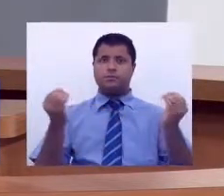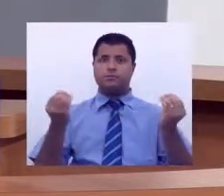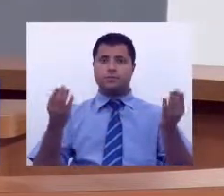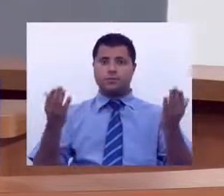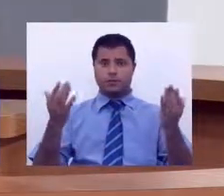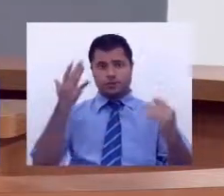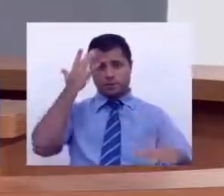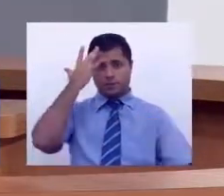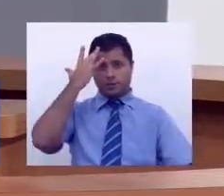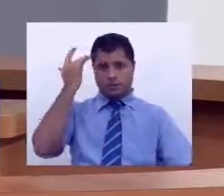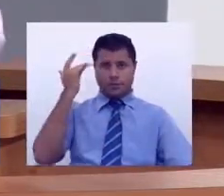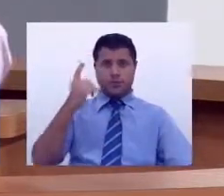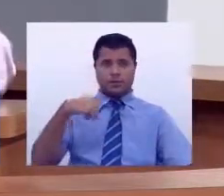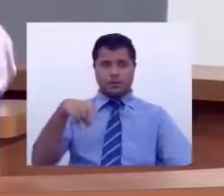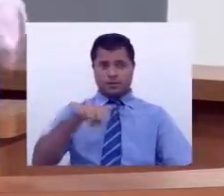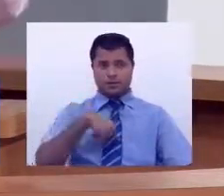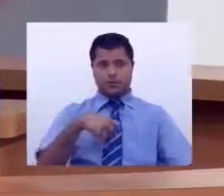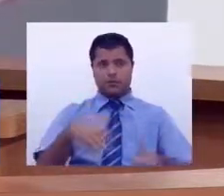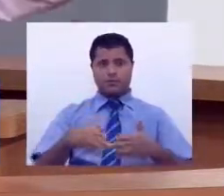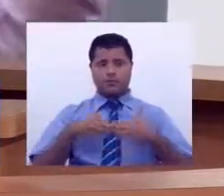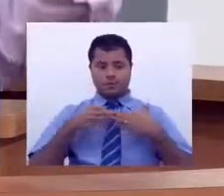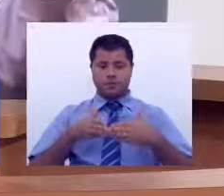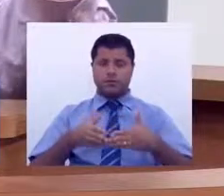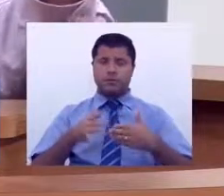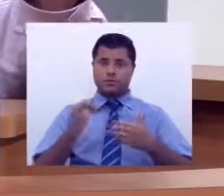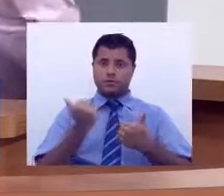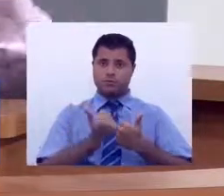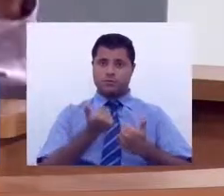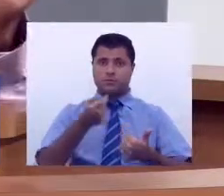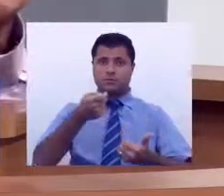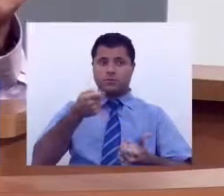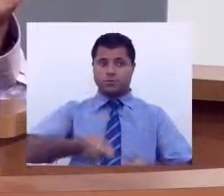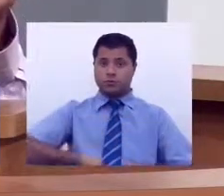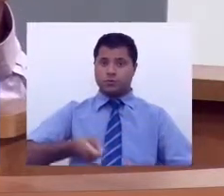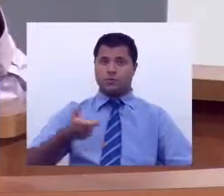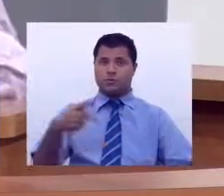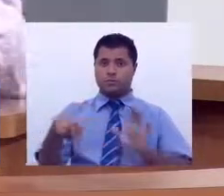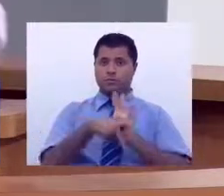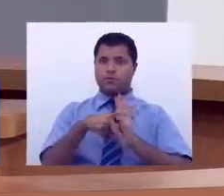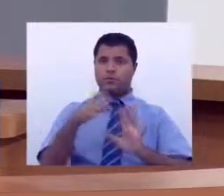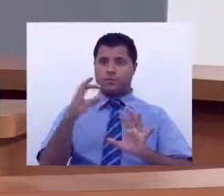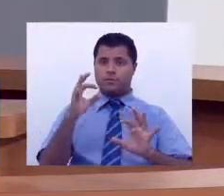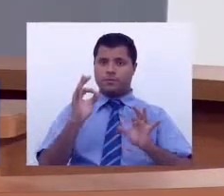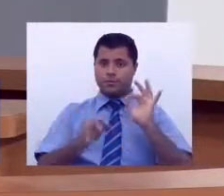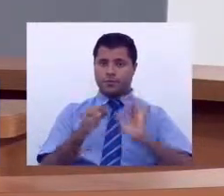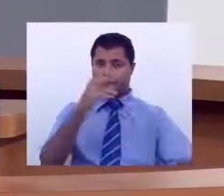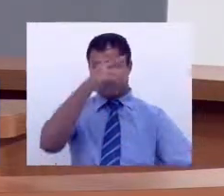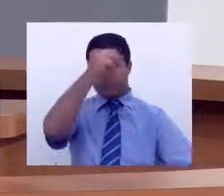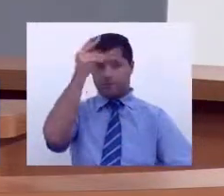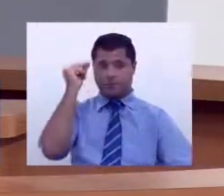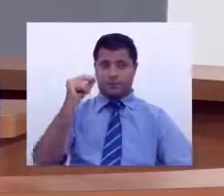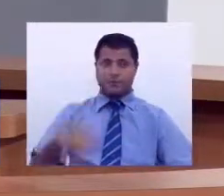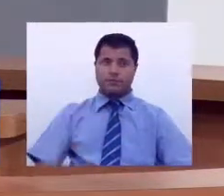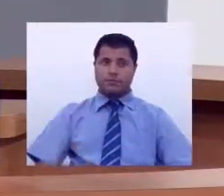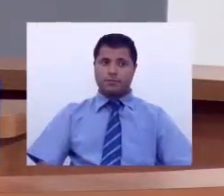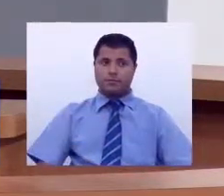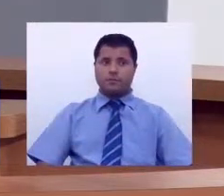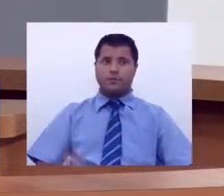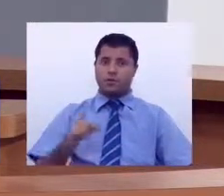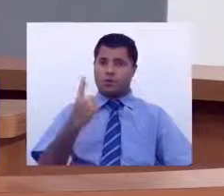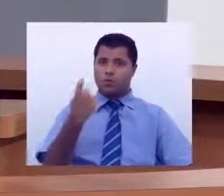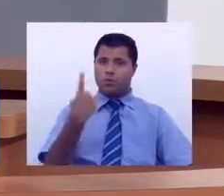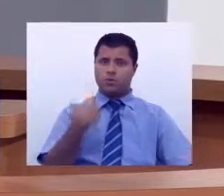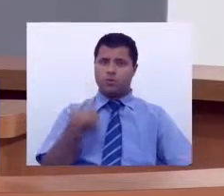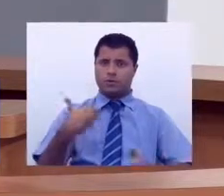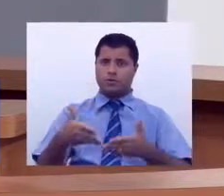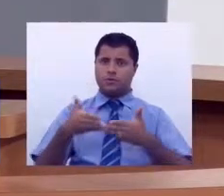amanhã cobrar um subsídio mais justo para a prefeitura, Porque, dá uma olhada, a única coisa que eu cobro não é